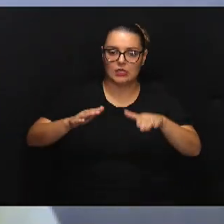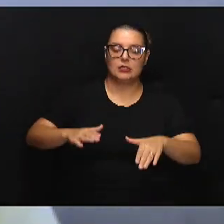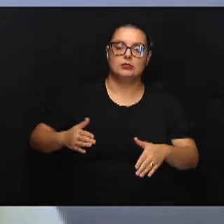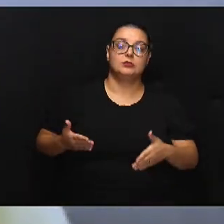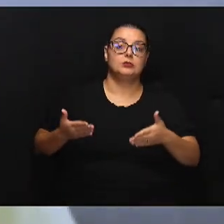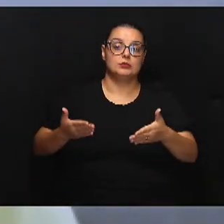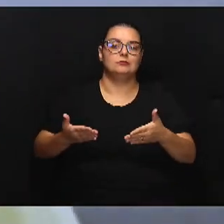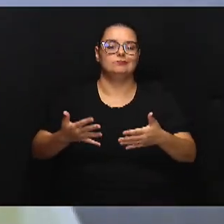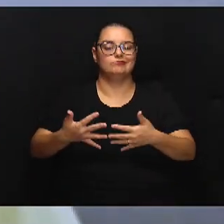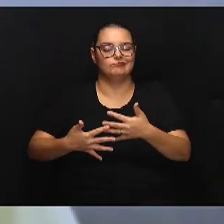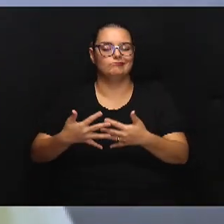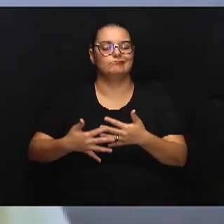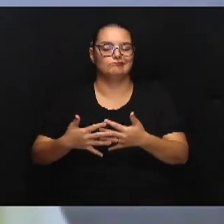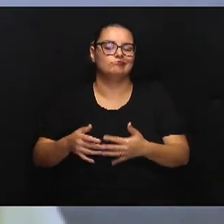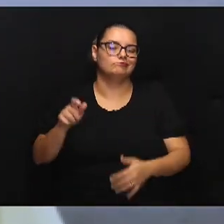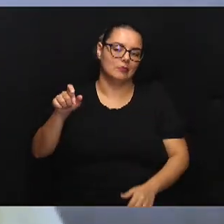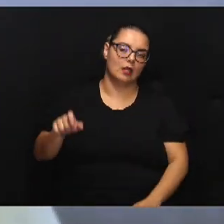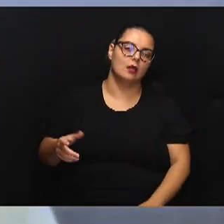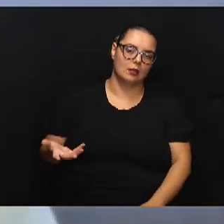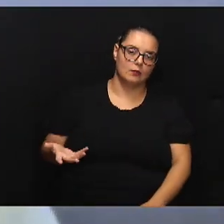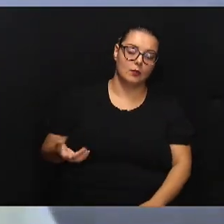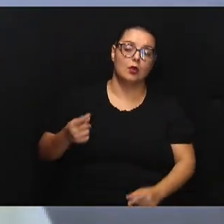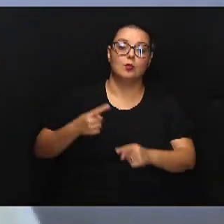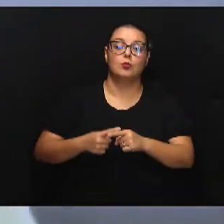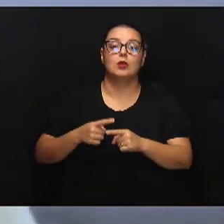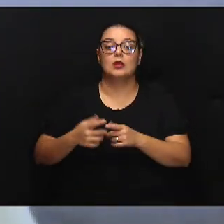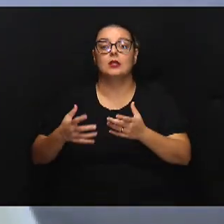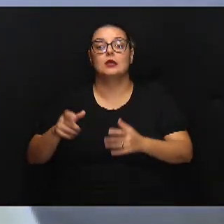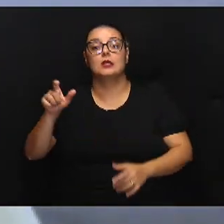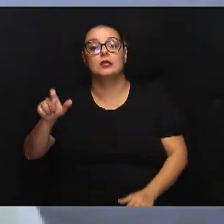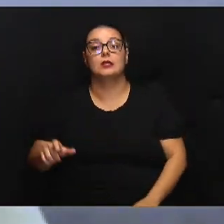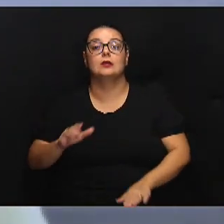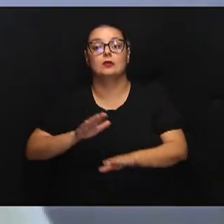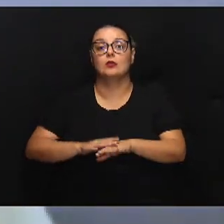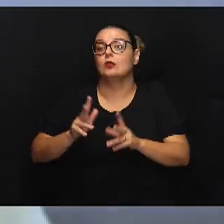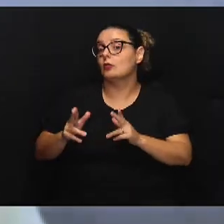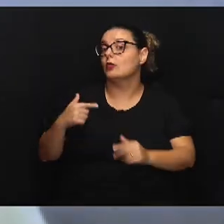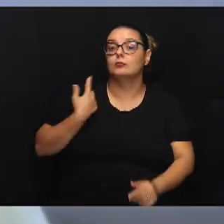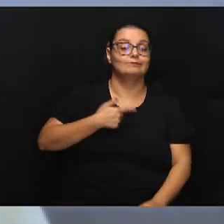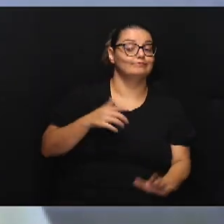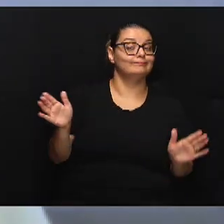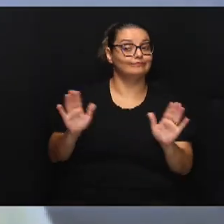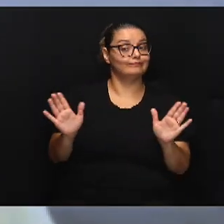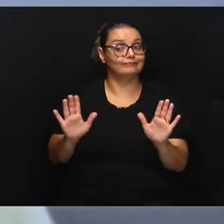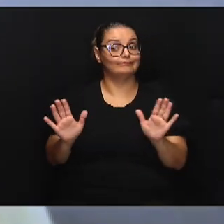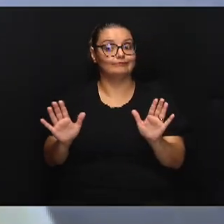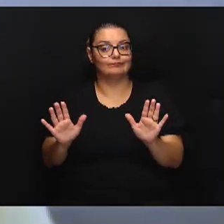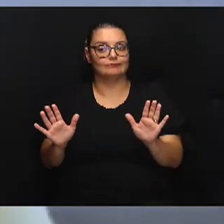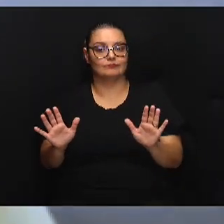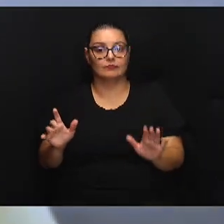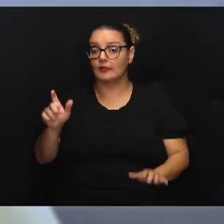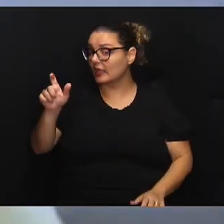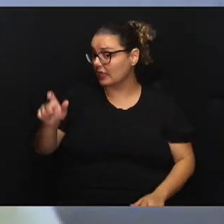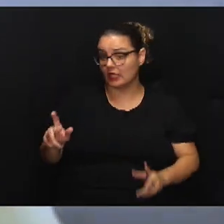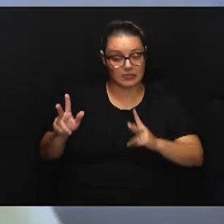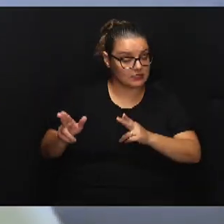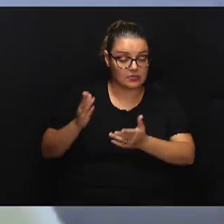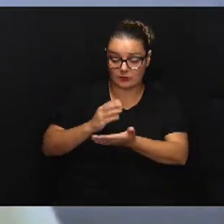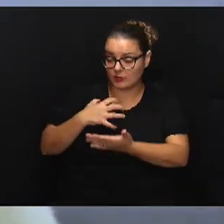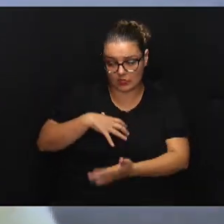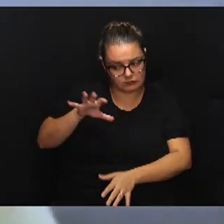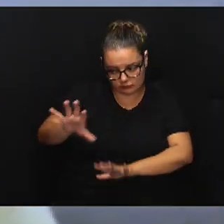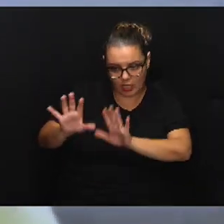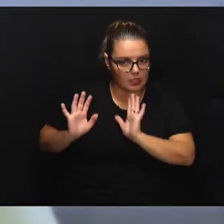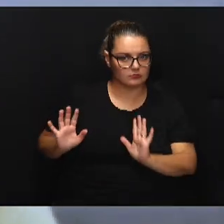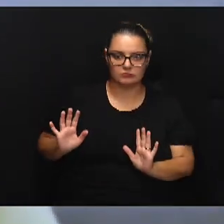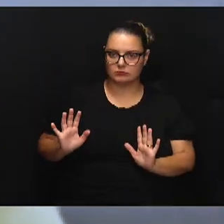um empecilho nesta pessoa, porque nós queremos que ele funcione como a gente. Não, ele será sempre assim. É